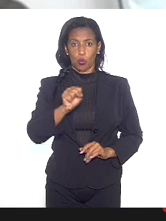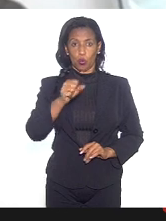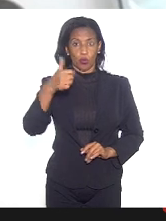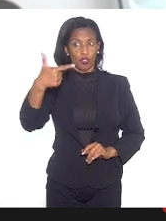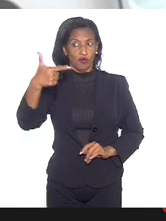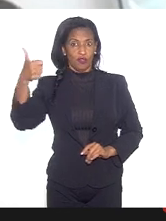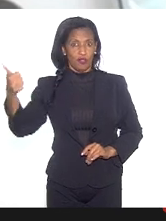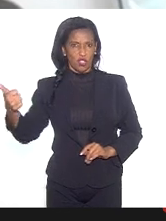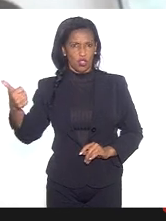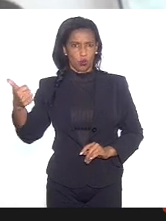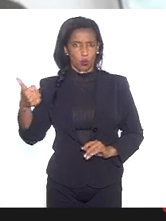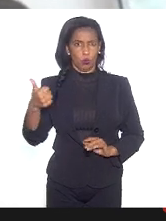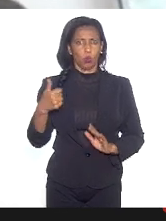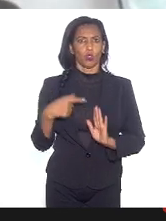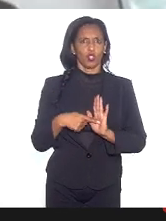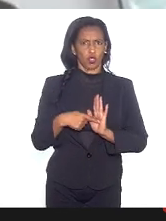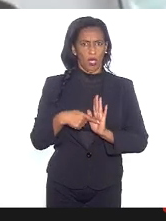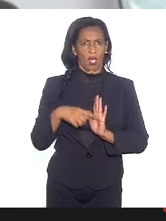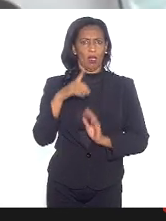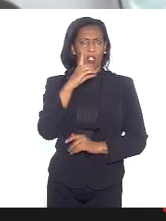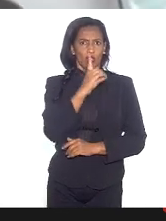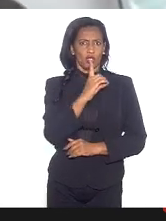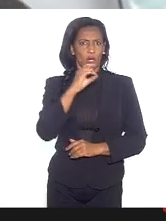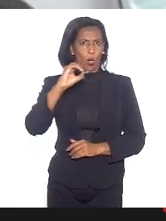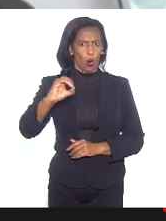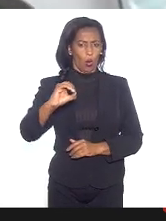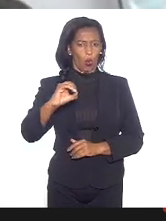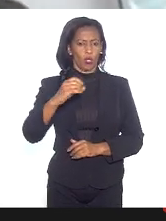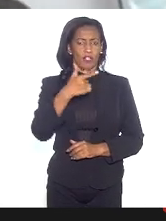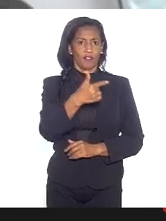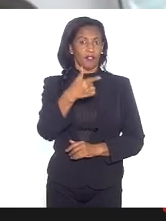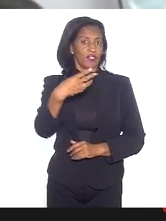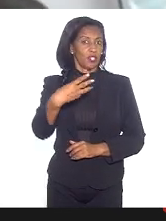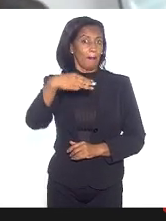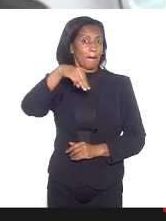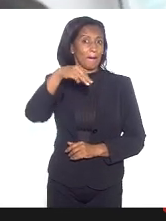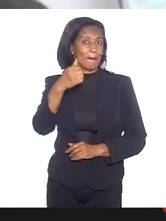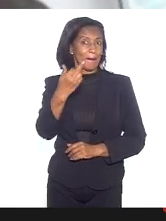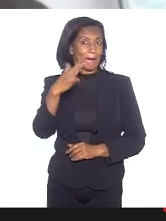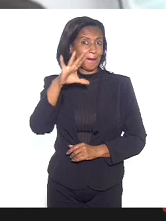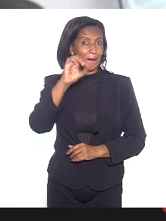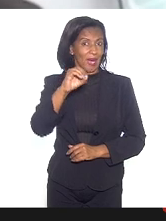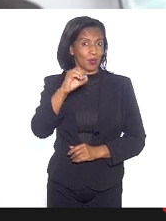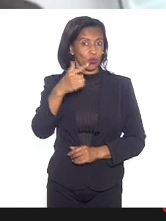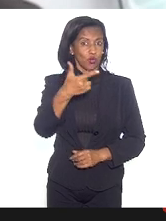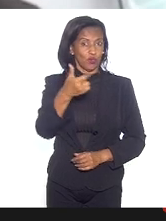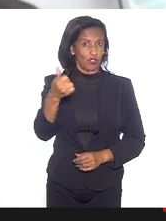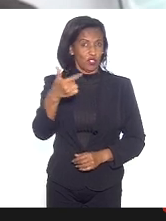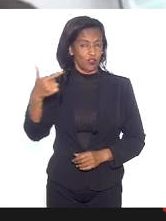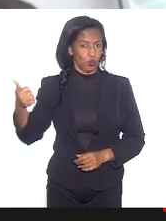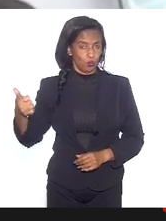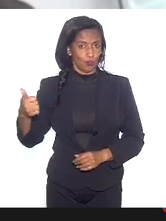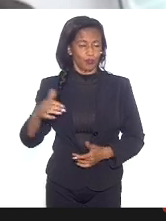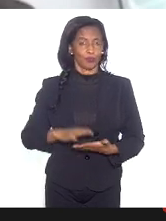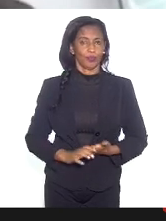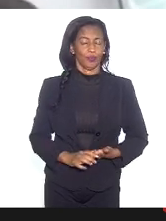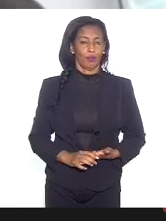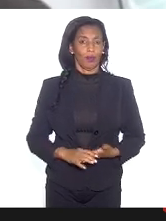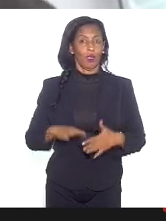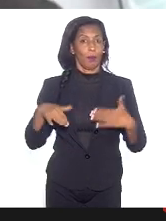2021, publicado no Diário Oficial do Estado em 23 de março de 2021.